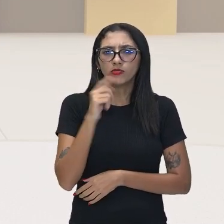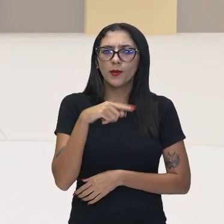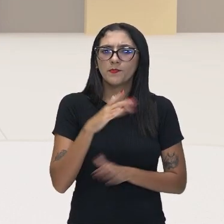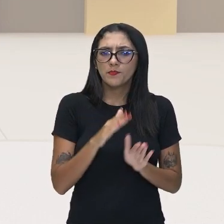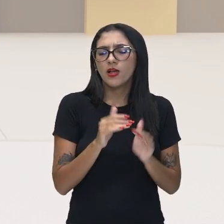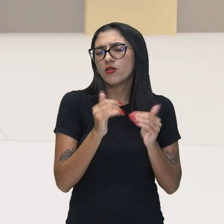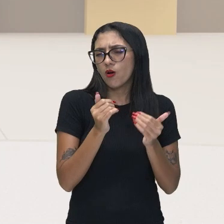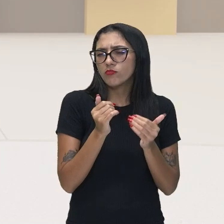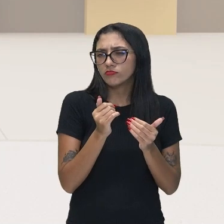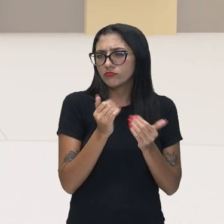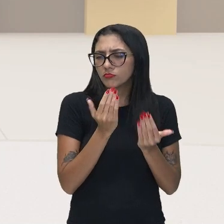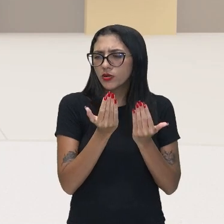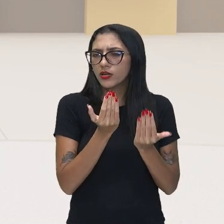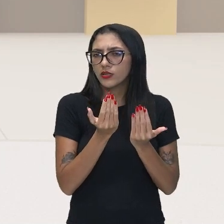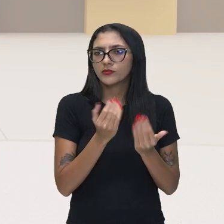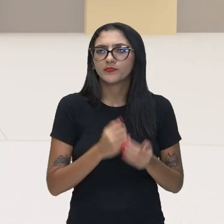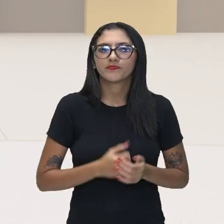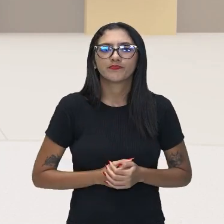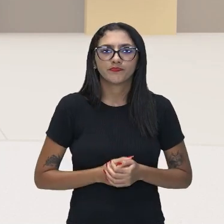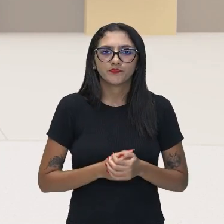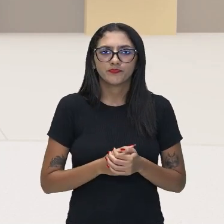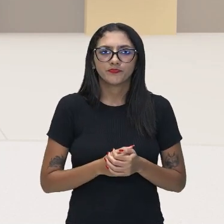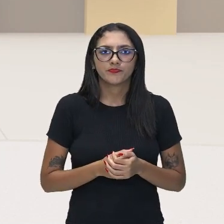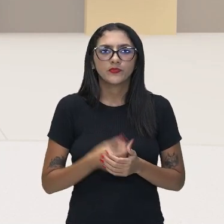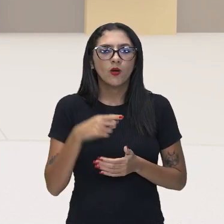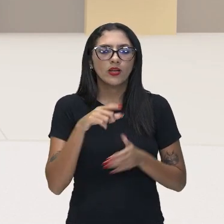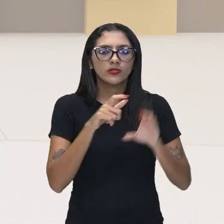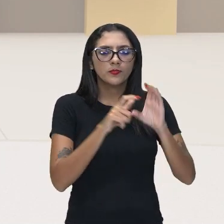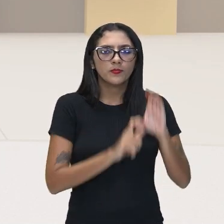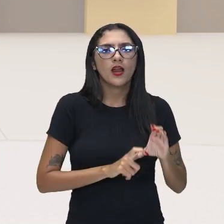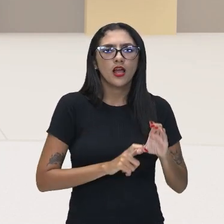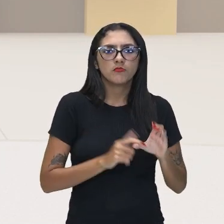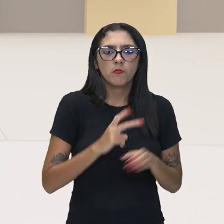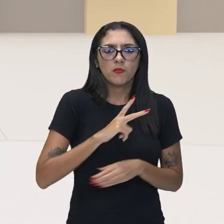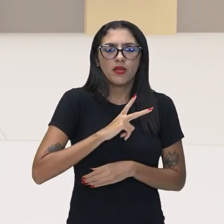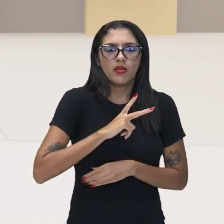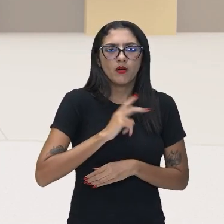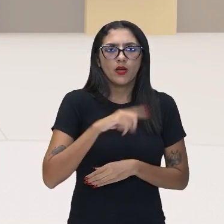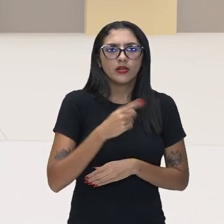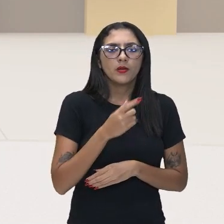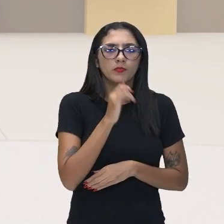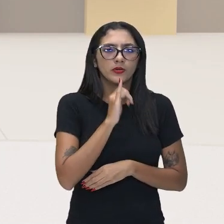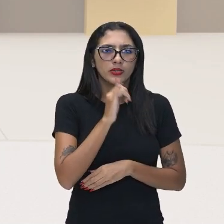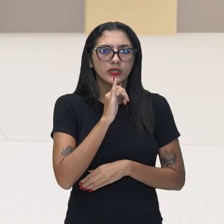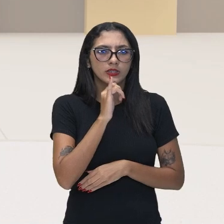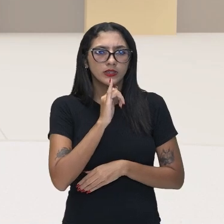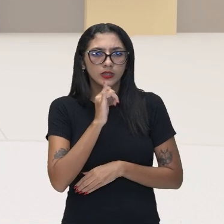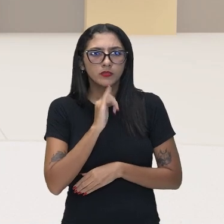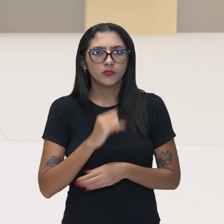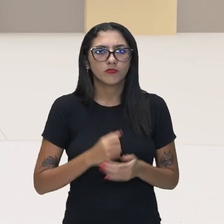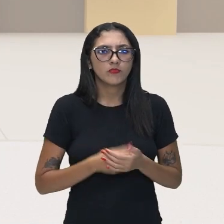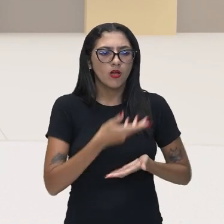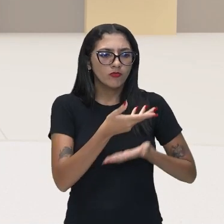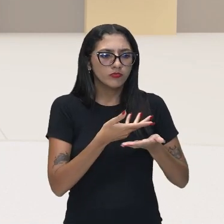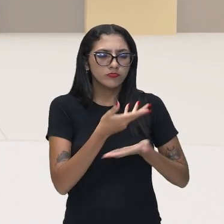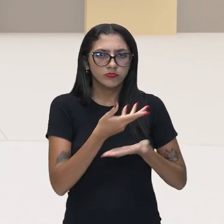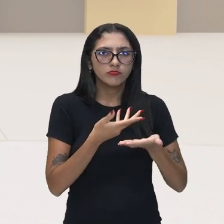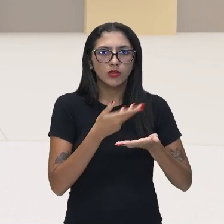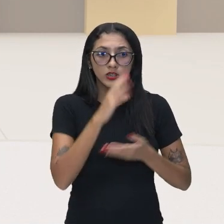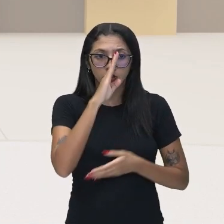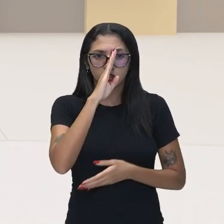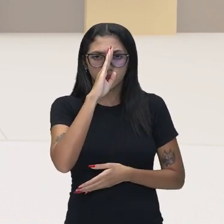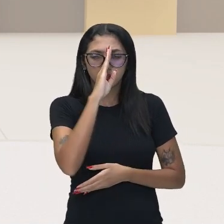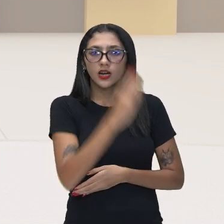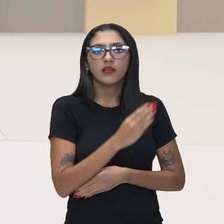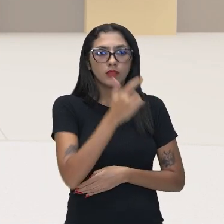né? Como o próprio nome já indica, o empréstimo pessoal se baseia em uma relação direta entre a instituição financeira